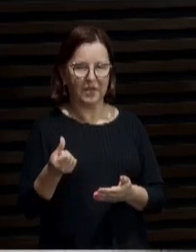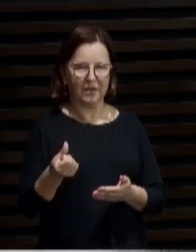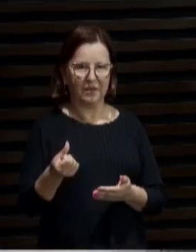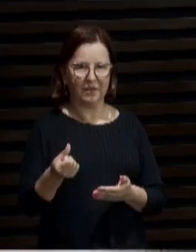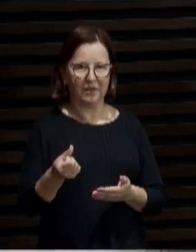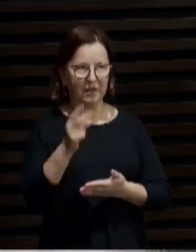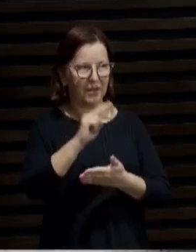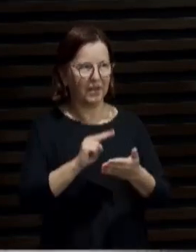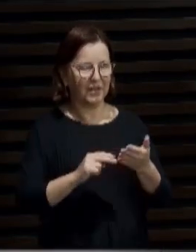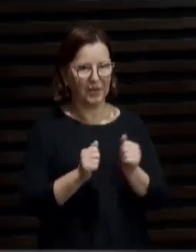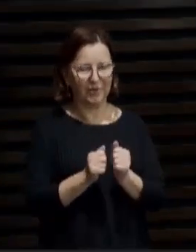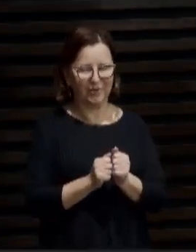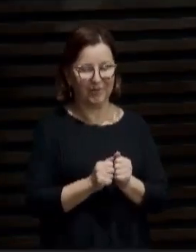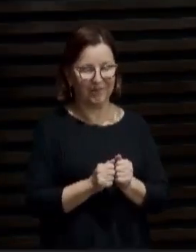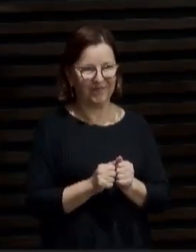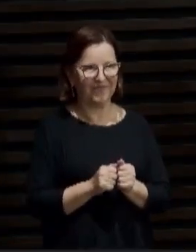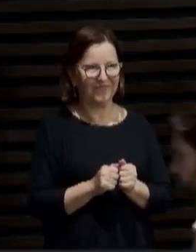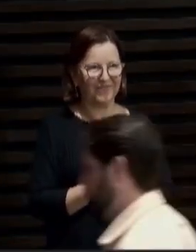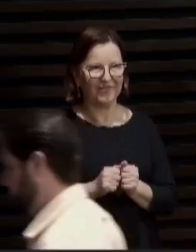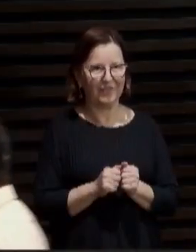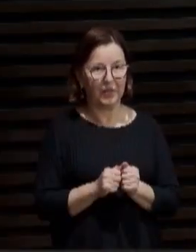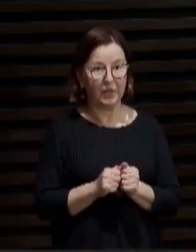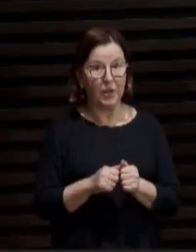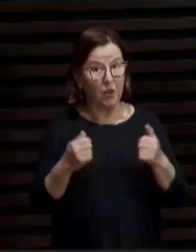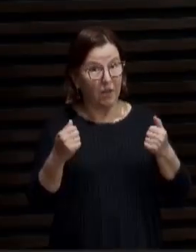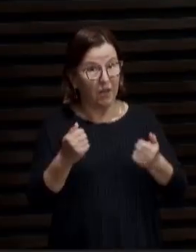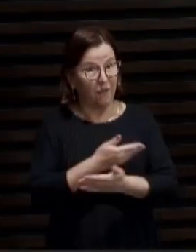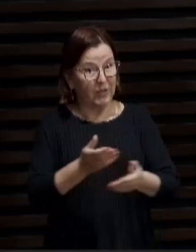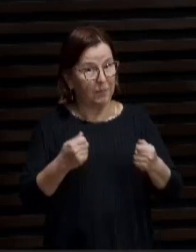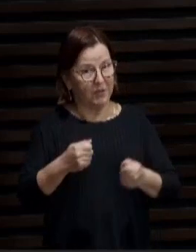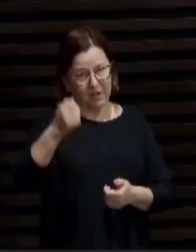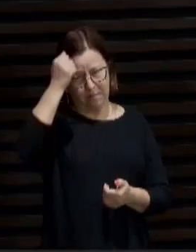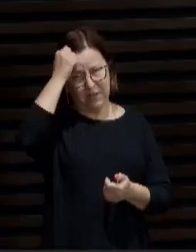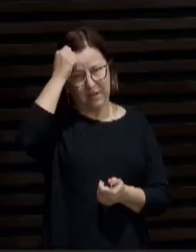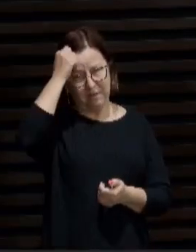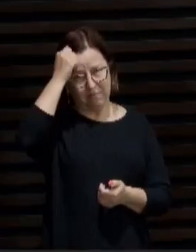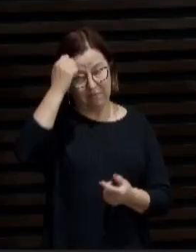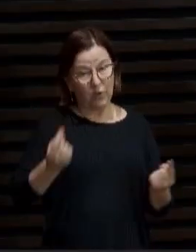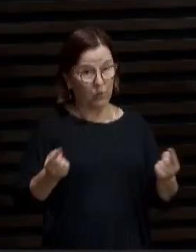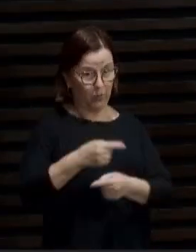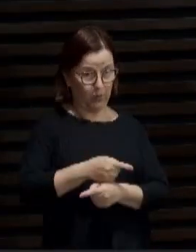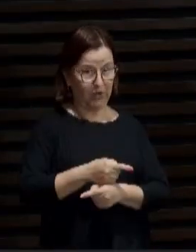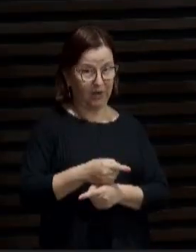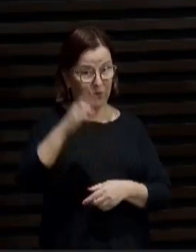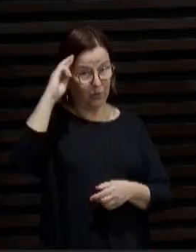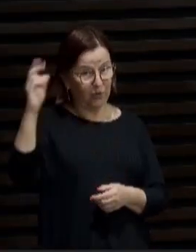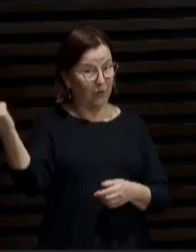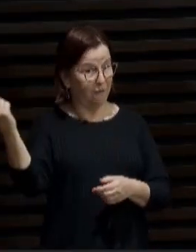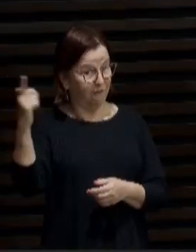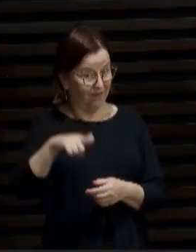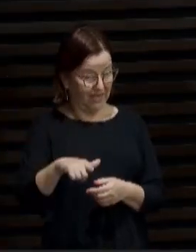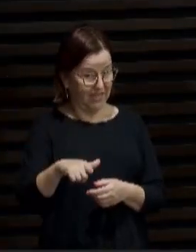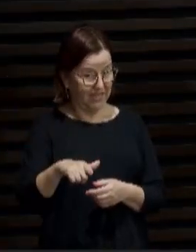comigo. Portanto, arrepende-te, e se não, venho a ti sem demora,